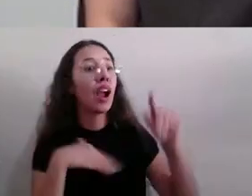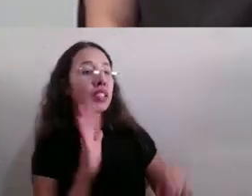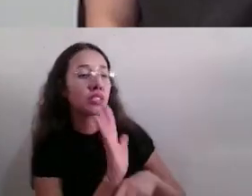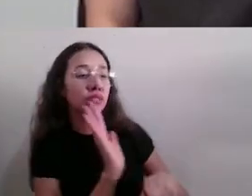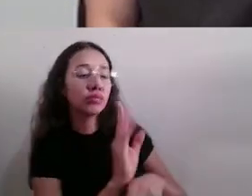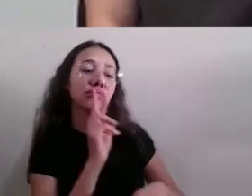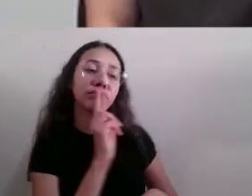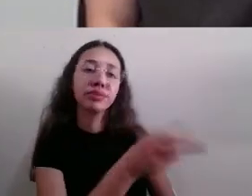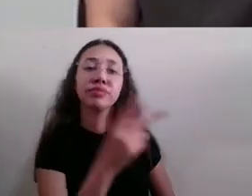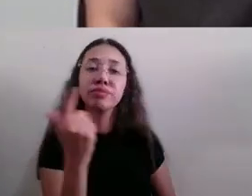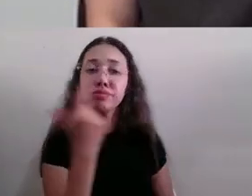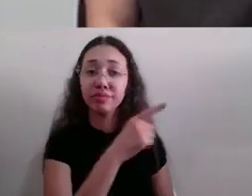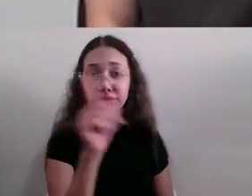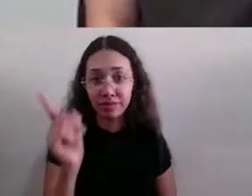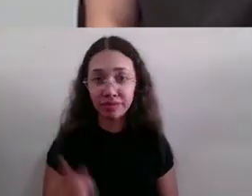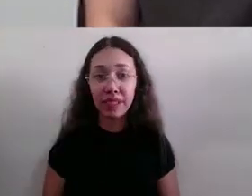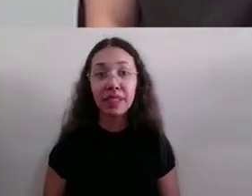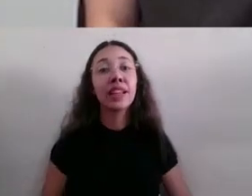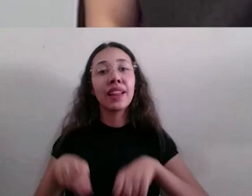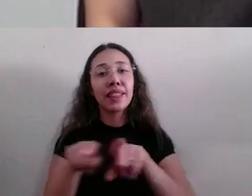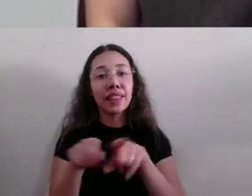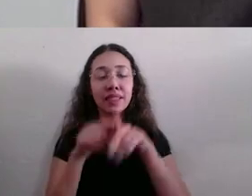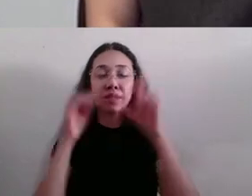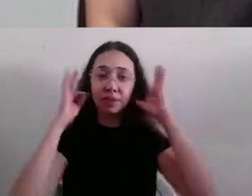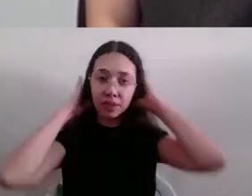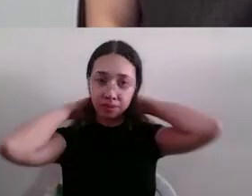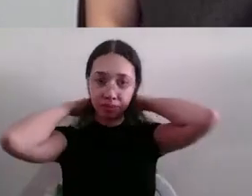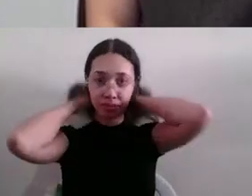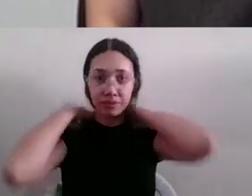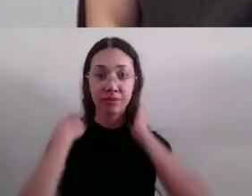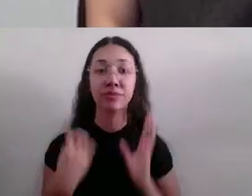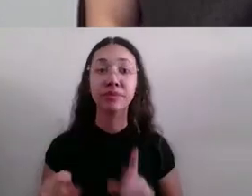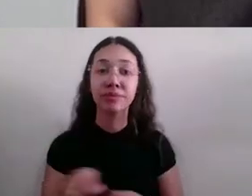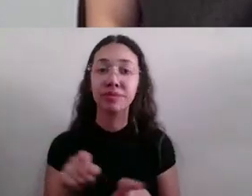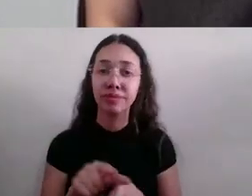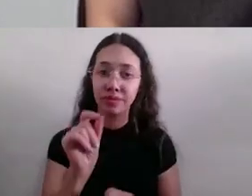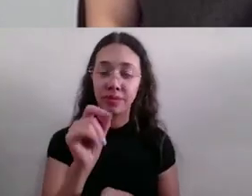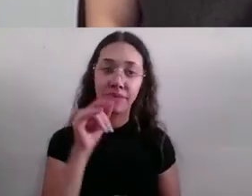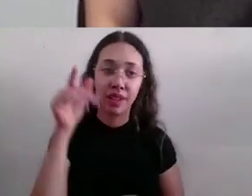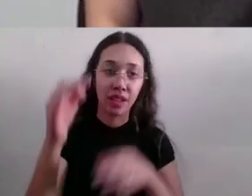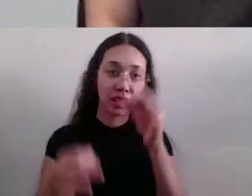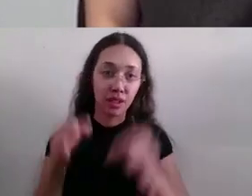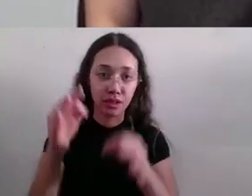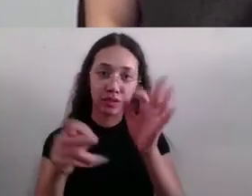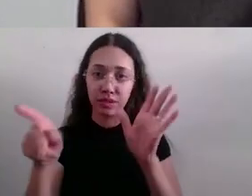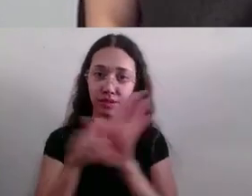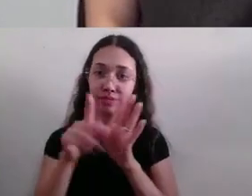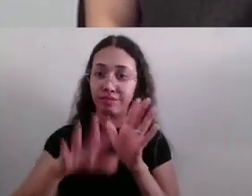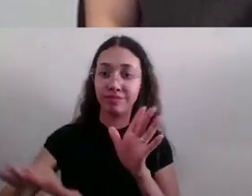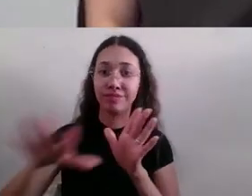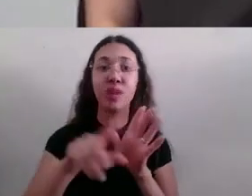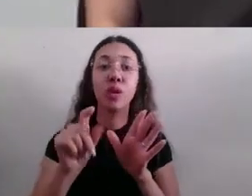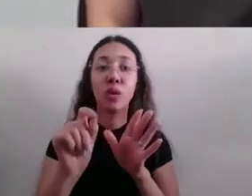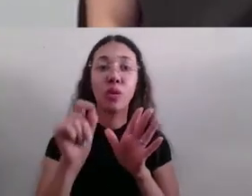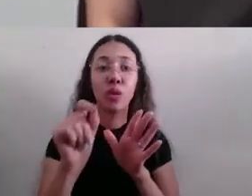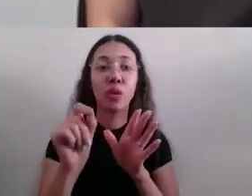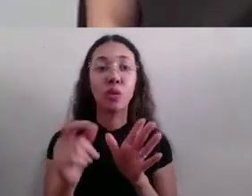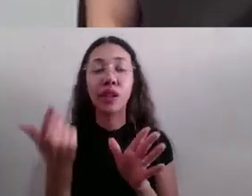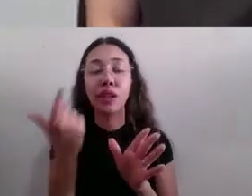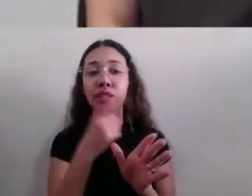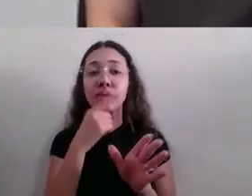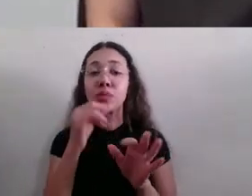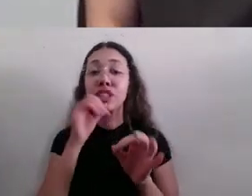E também se vislumbrou a possibilidade de, por conta dessa justiça desterritorializada, de conseguir garantir uma